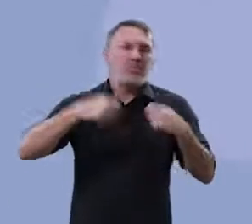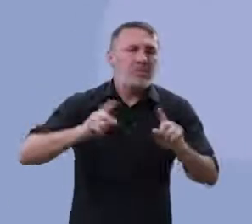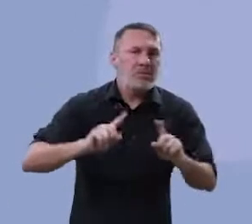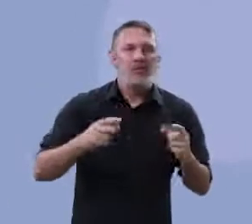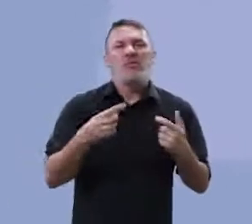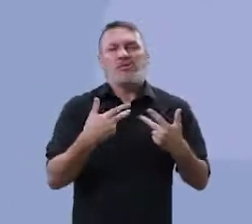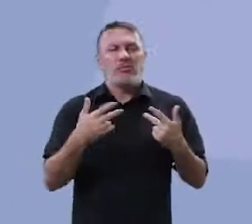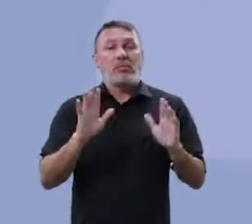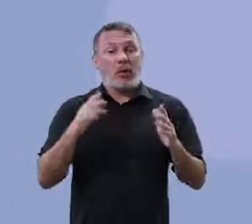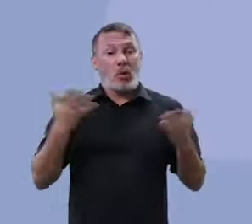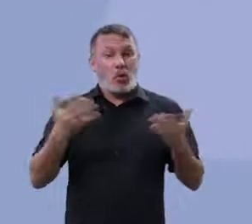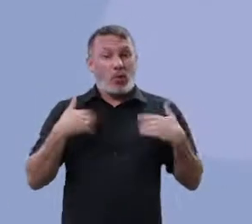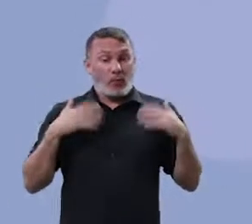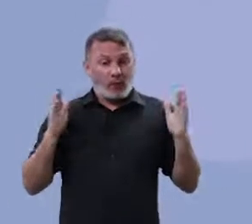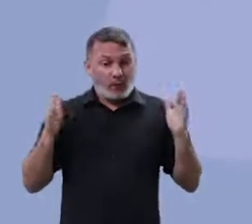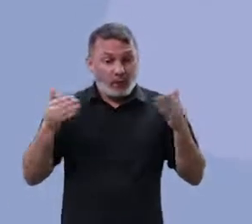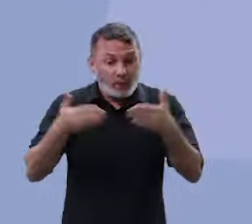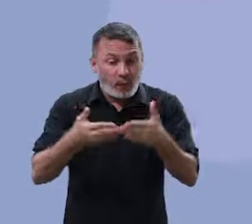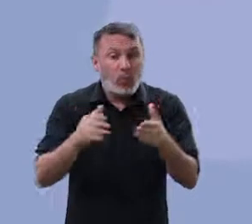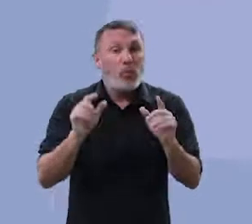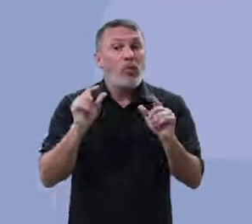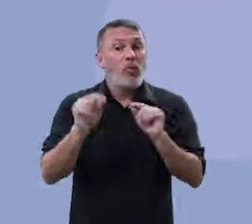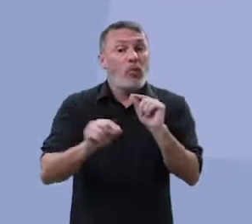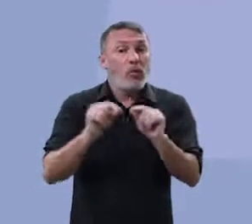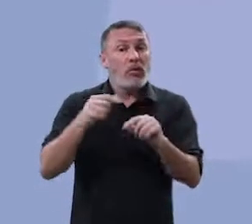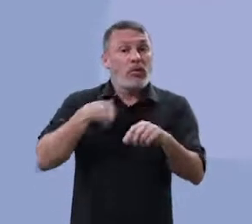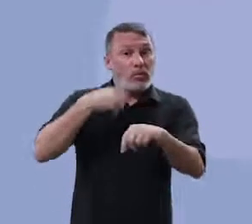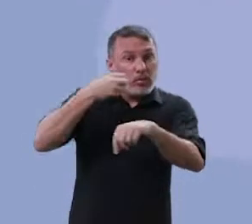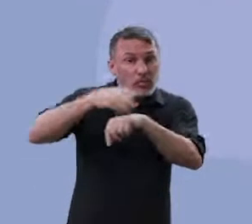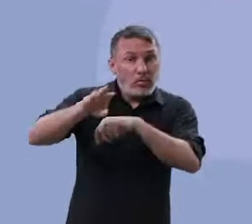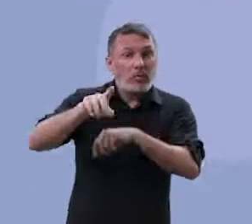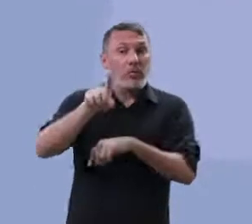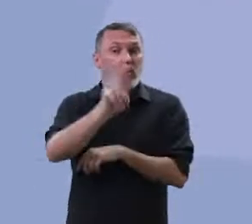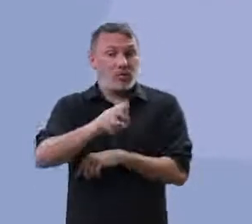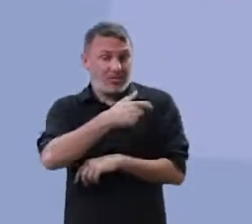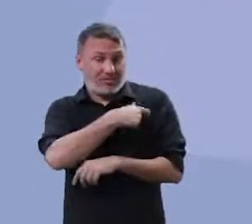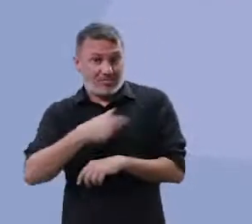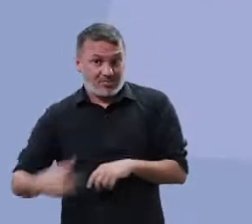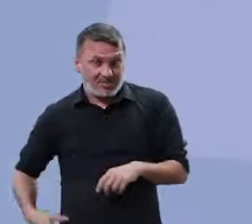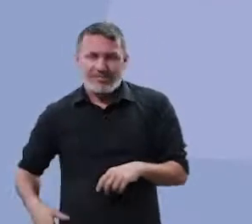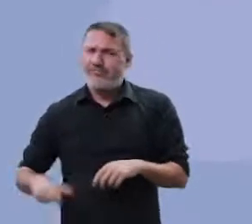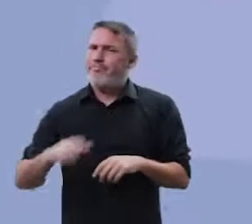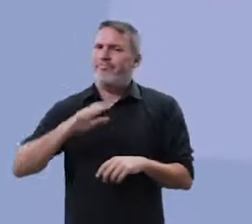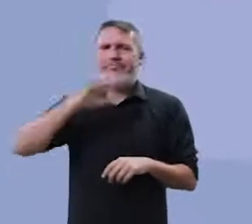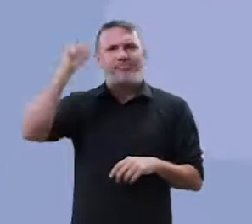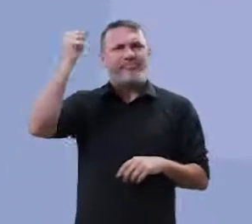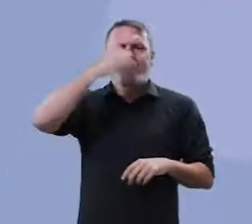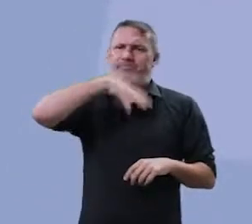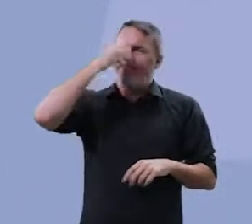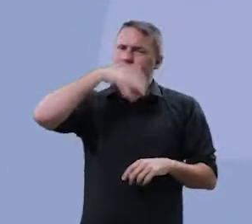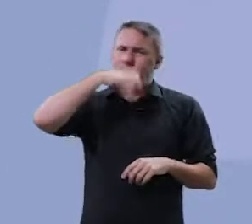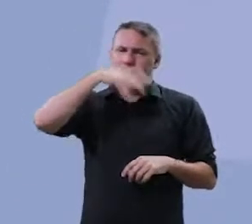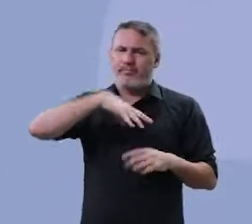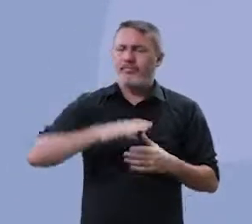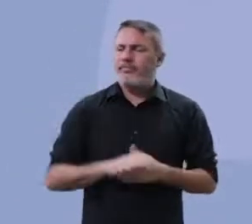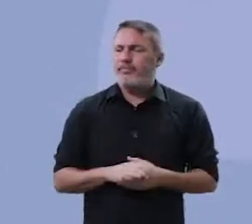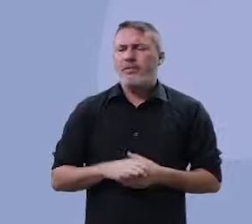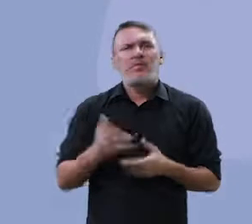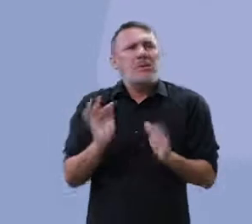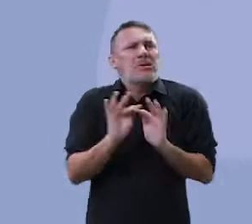segurança. Mas o nosso foco aqui é falar que deixar de usar o uso de cinto de segurança é uma das maiores